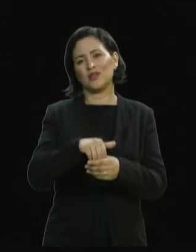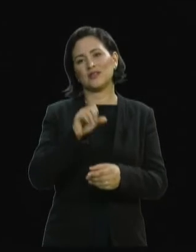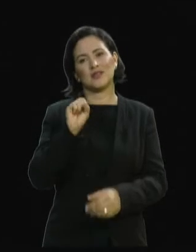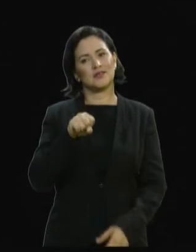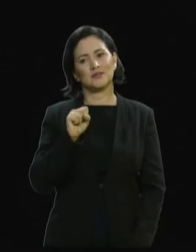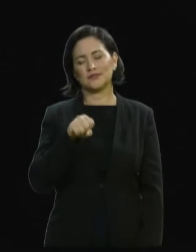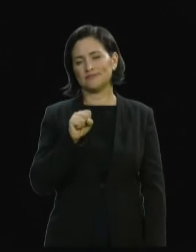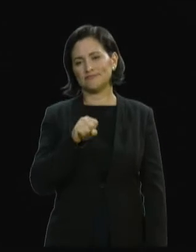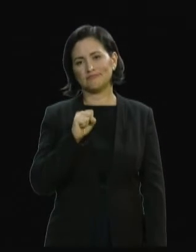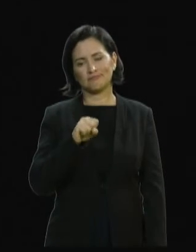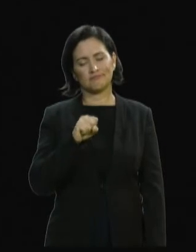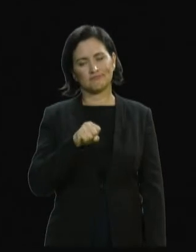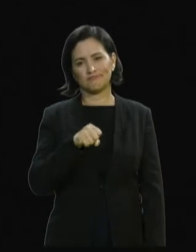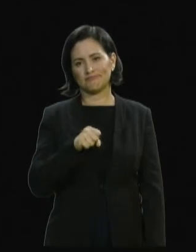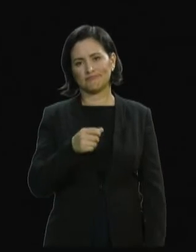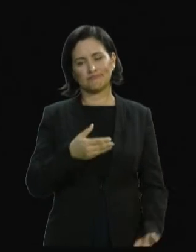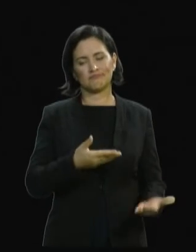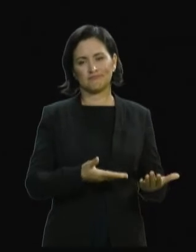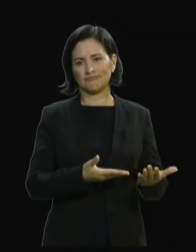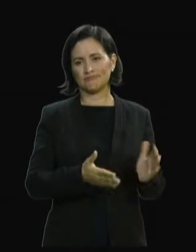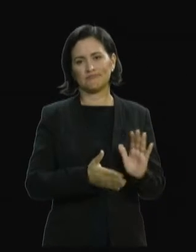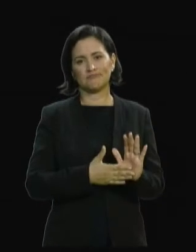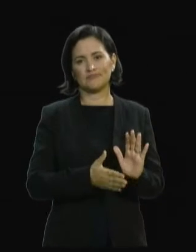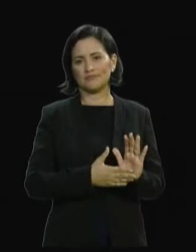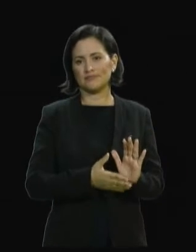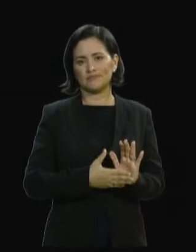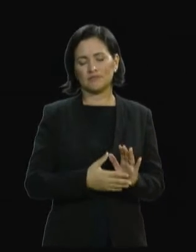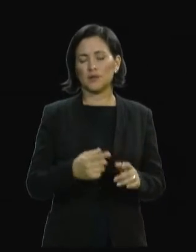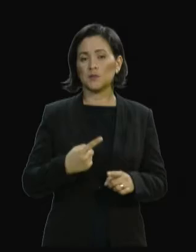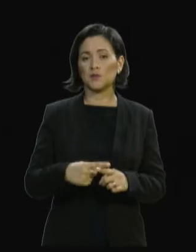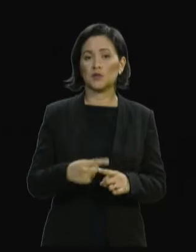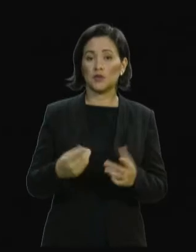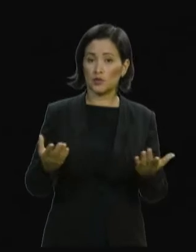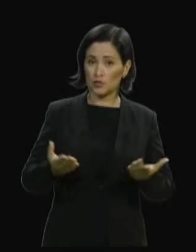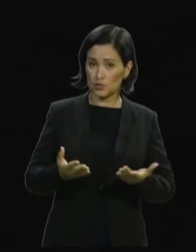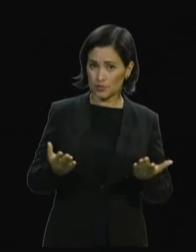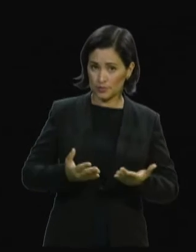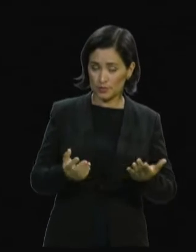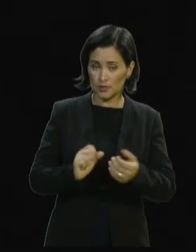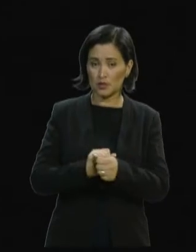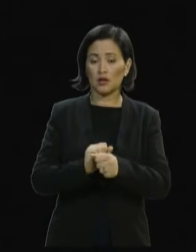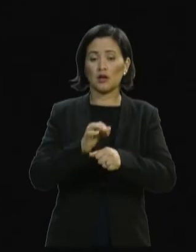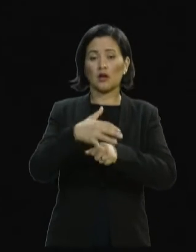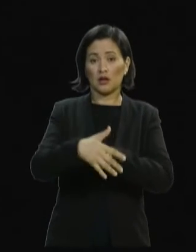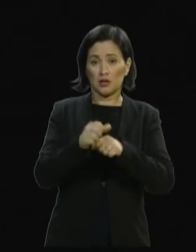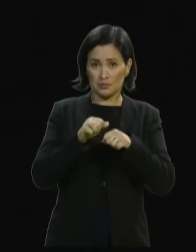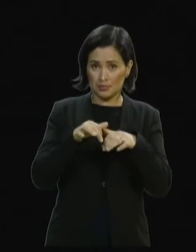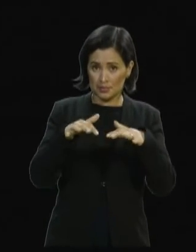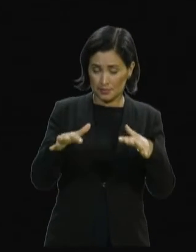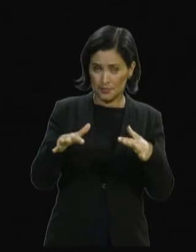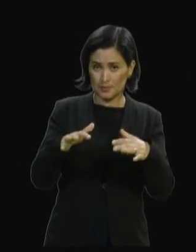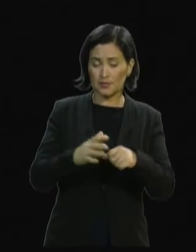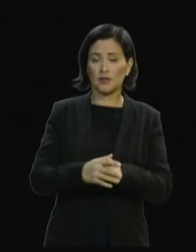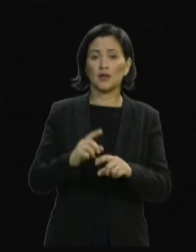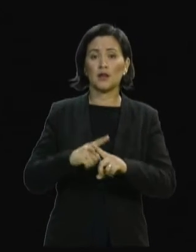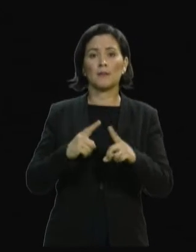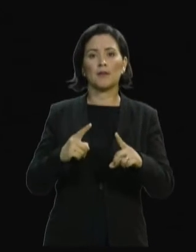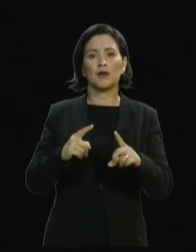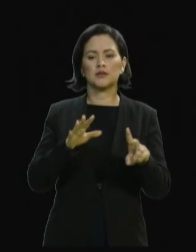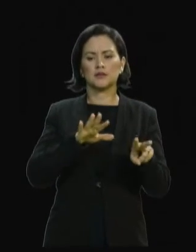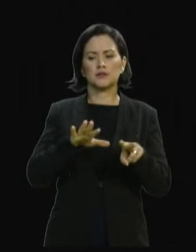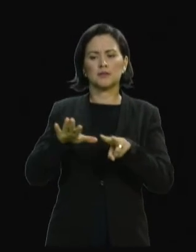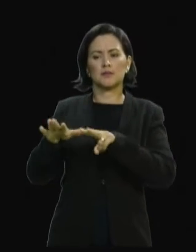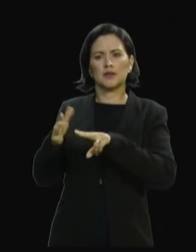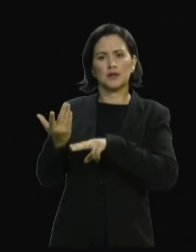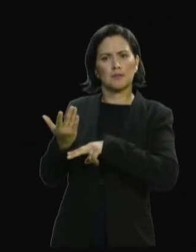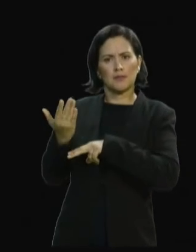como essa, pretexto de que hoje estamos passando pela Covid-19, sendo que há uma semana atrás nós tivemos